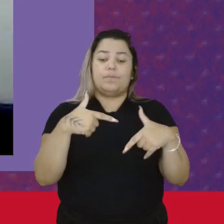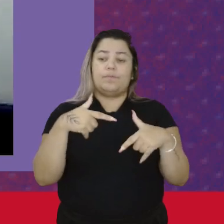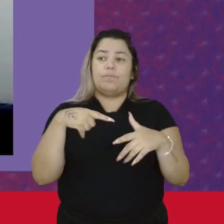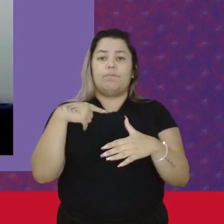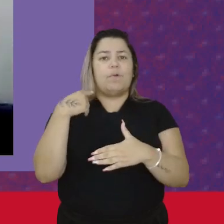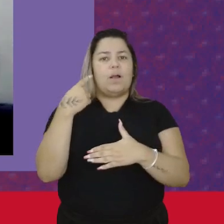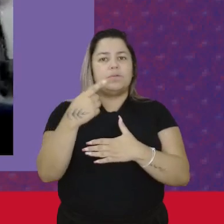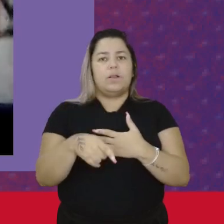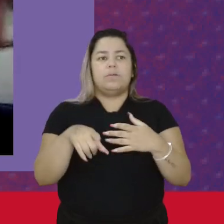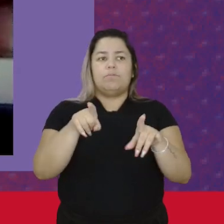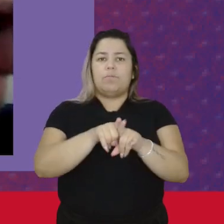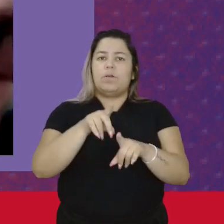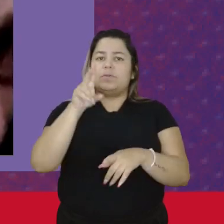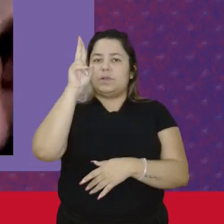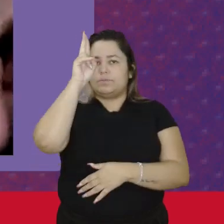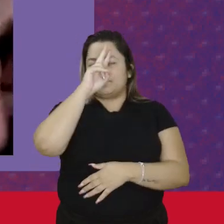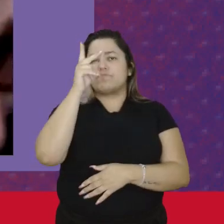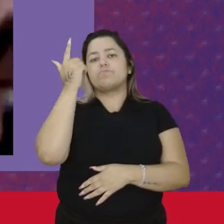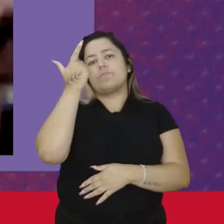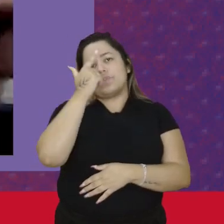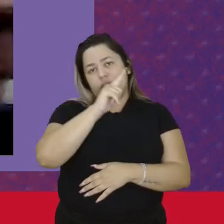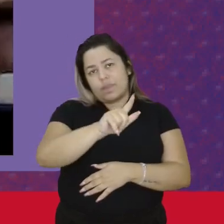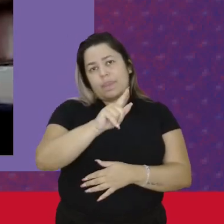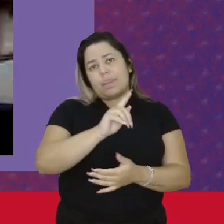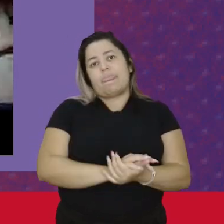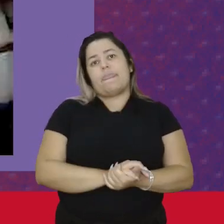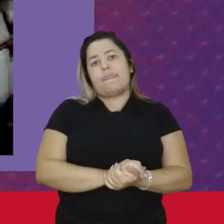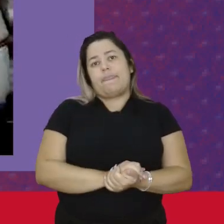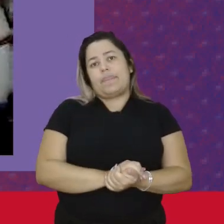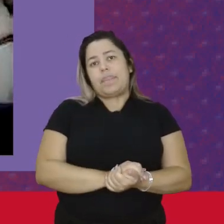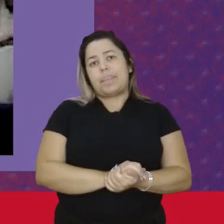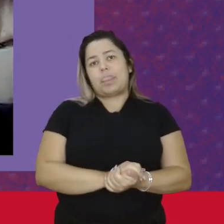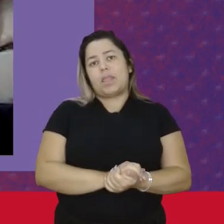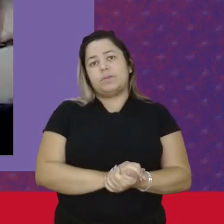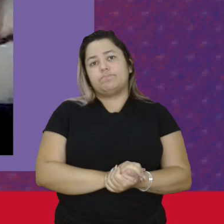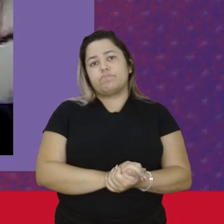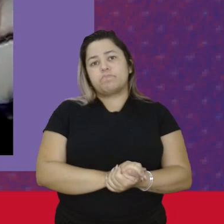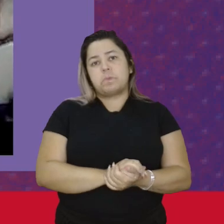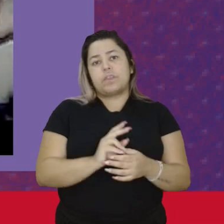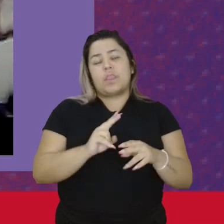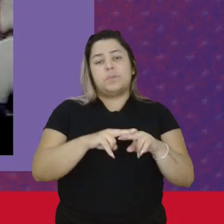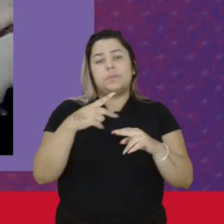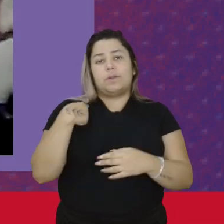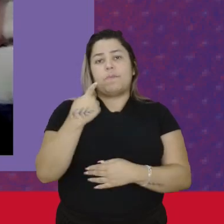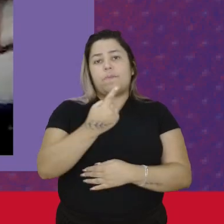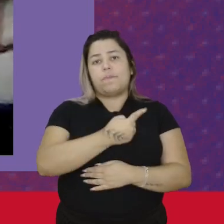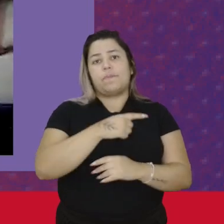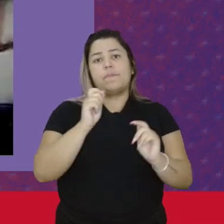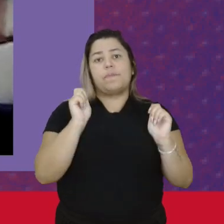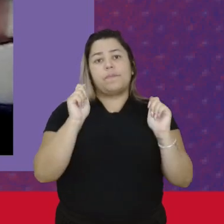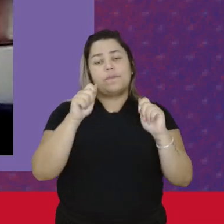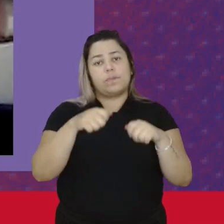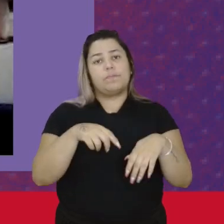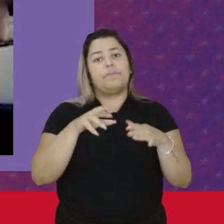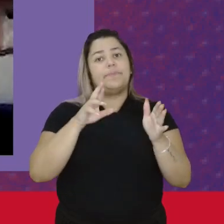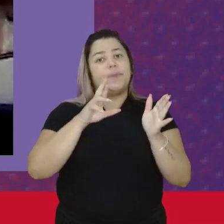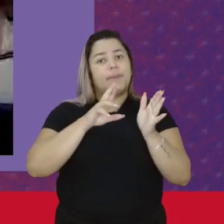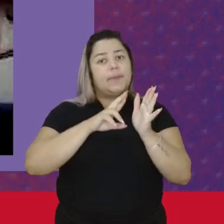internacionalmente, né? Agora, eu acho que por isso que a gente precisaria revisitar um